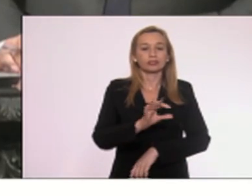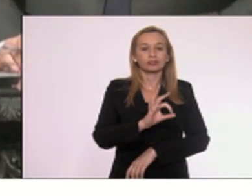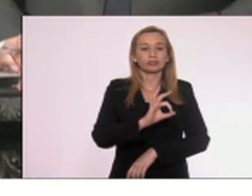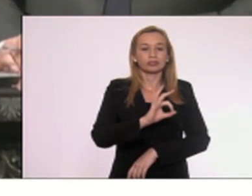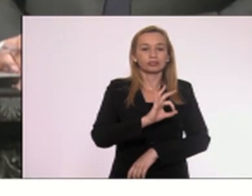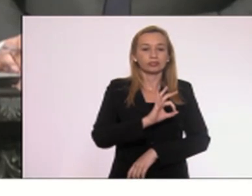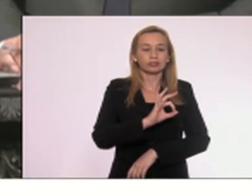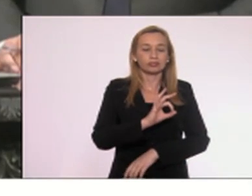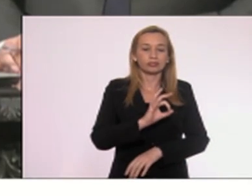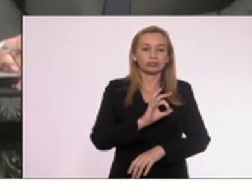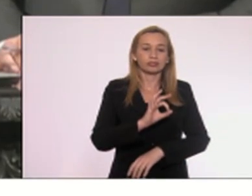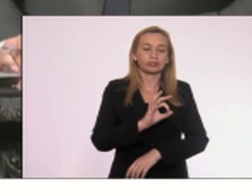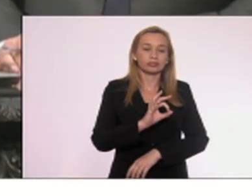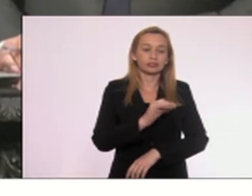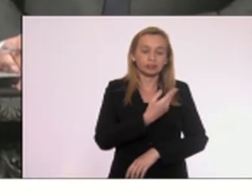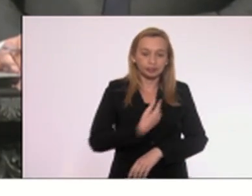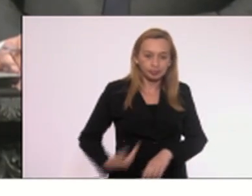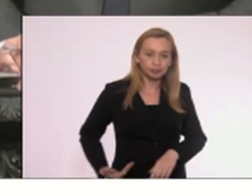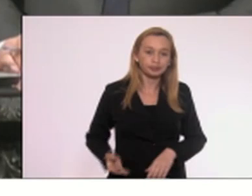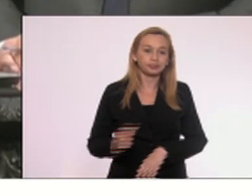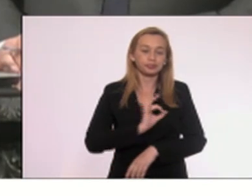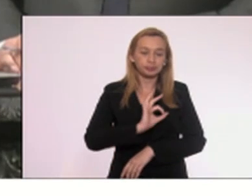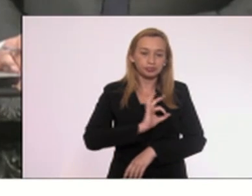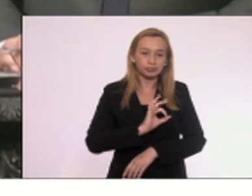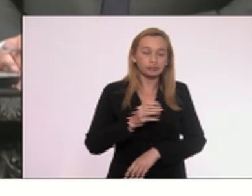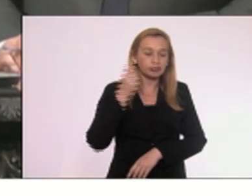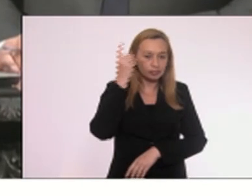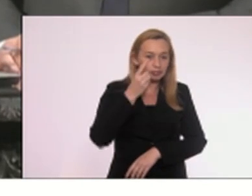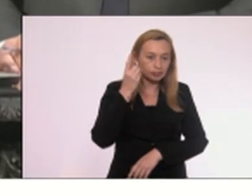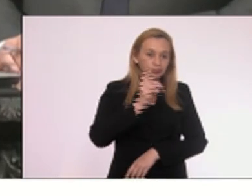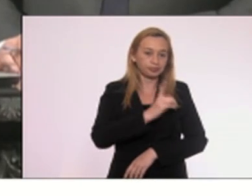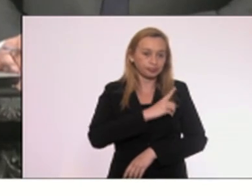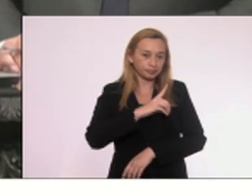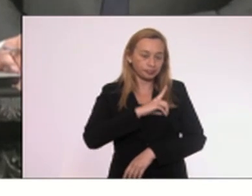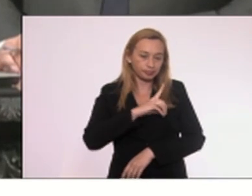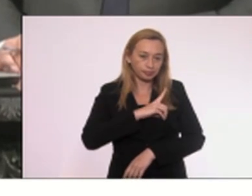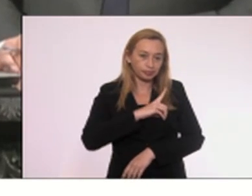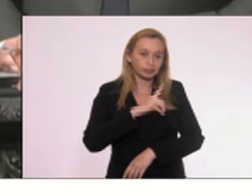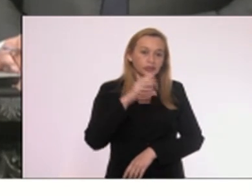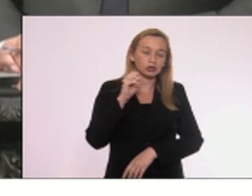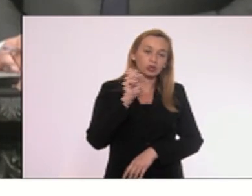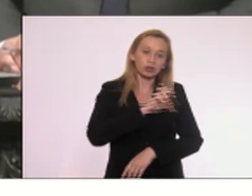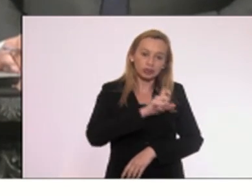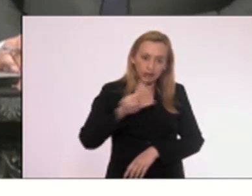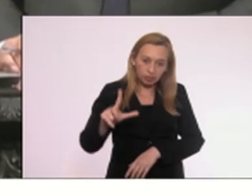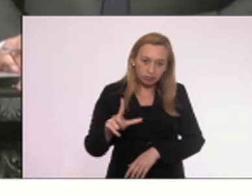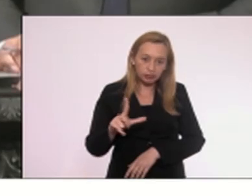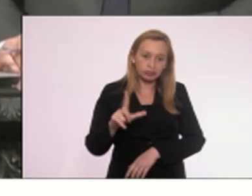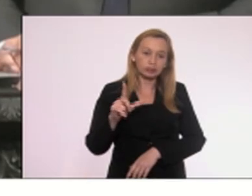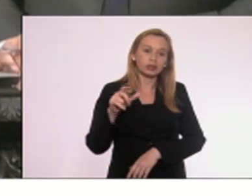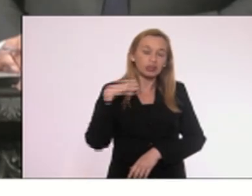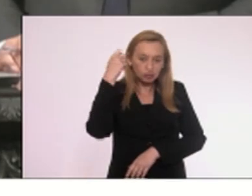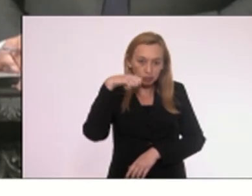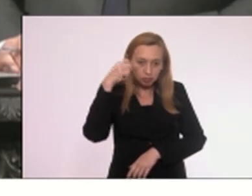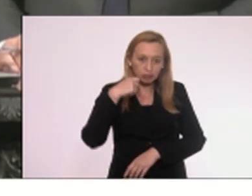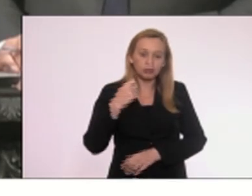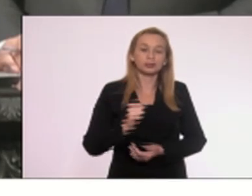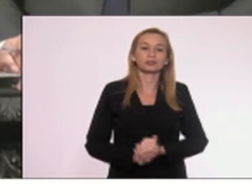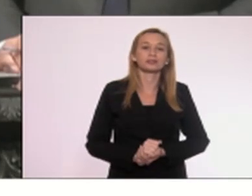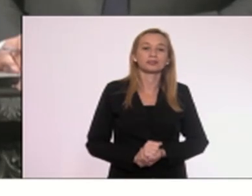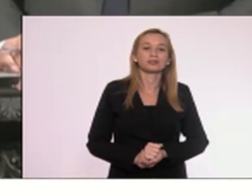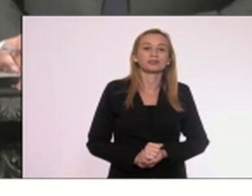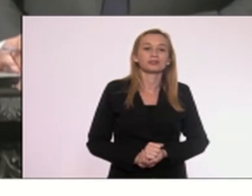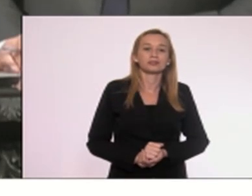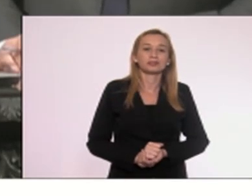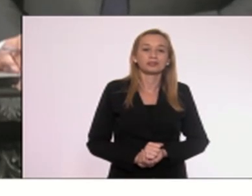nobre deputado, doutor delegado, coronel, ator. Vamos